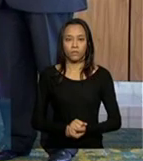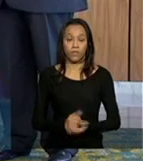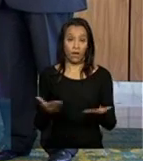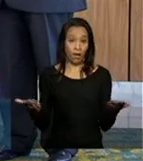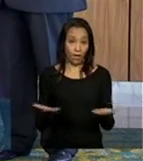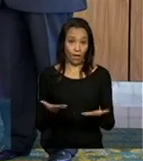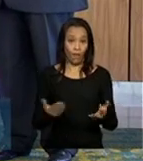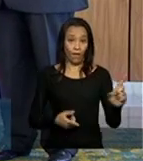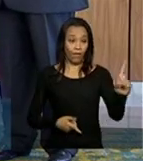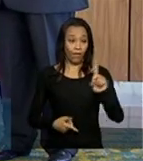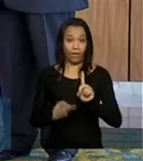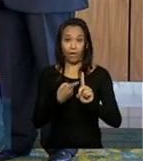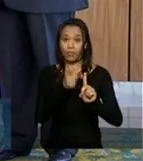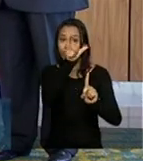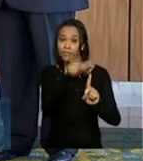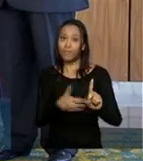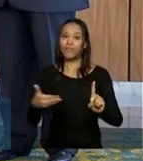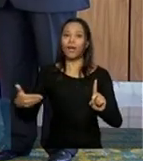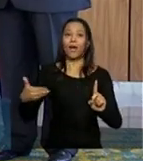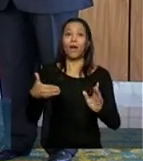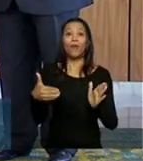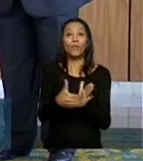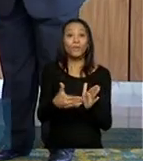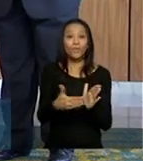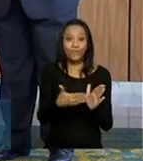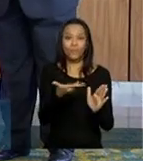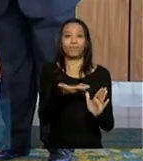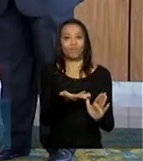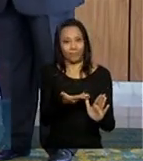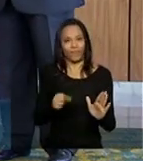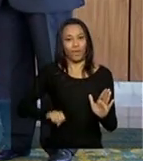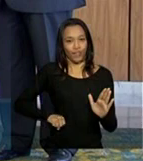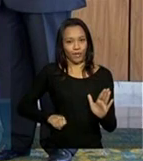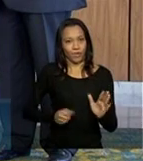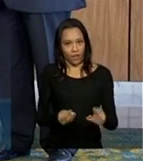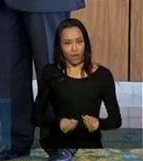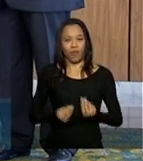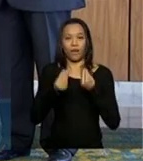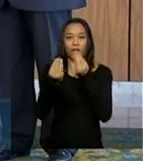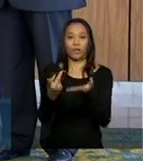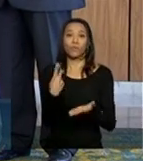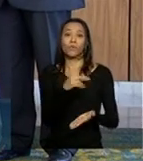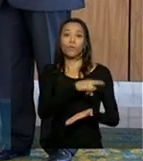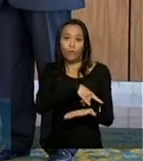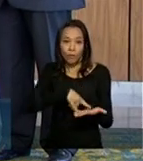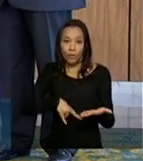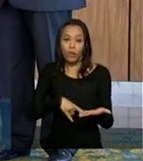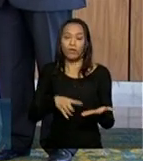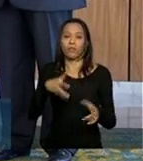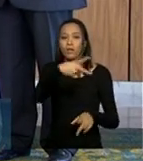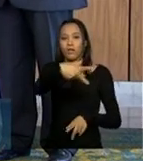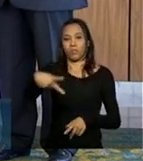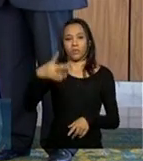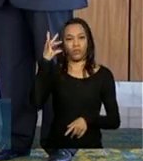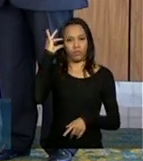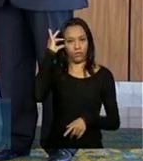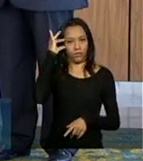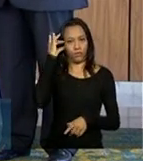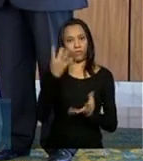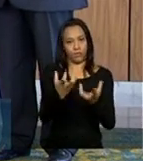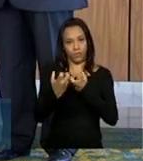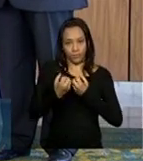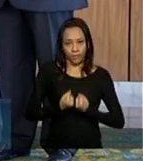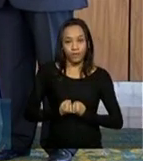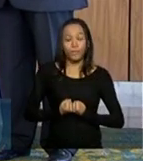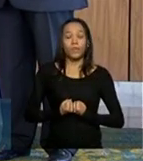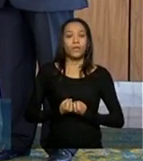Agora é a última embaixadora a entregar a sua carta credencial à presidenta Dilma Rousseff, de um total